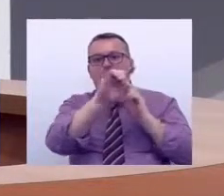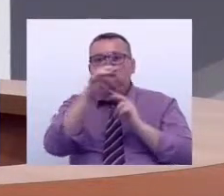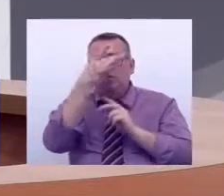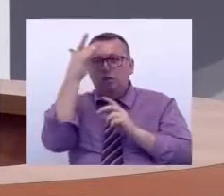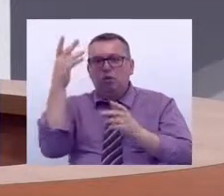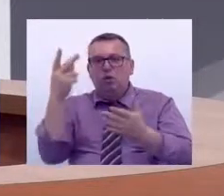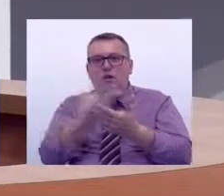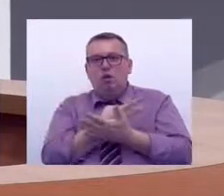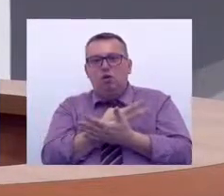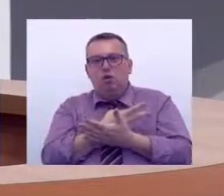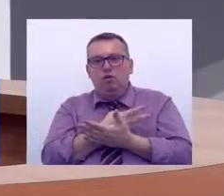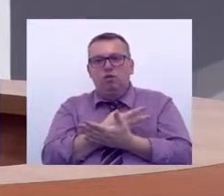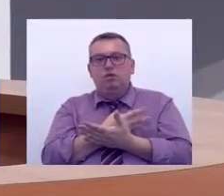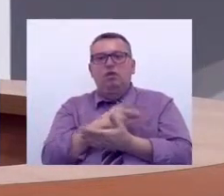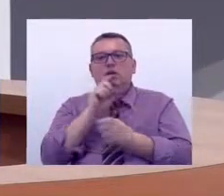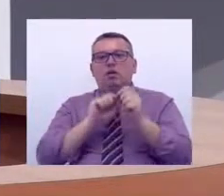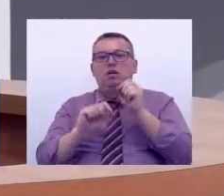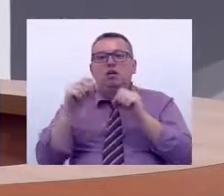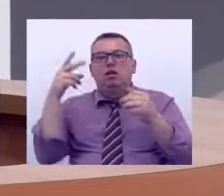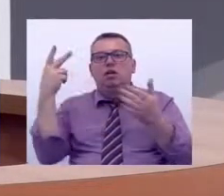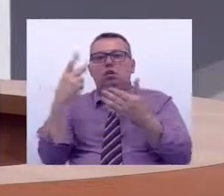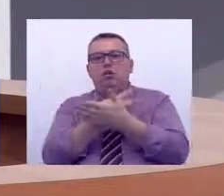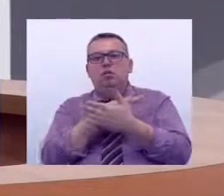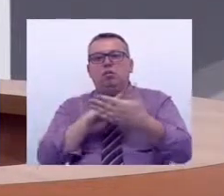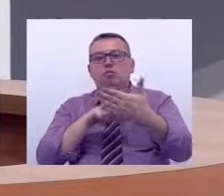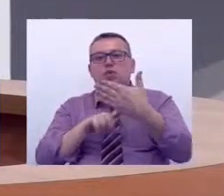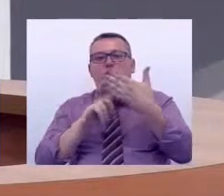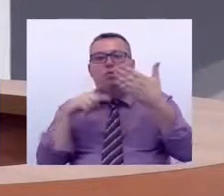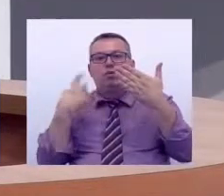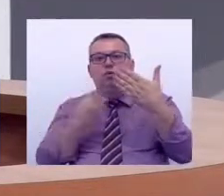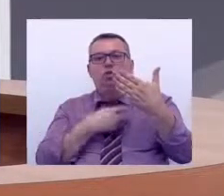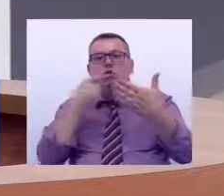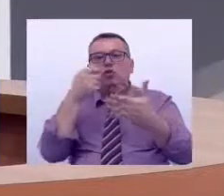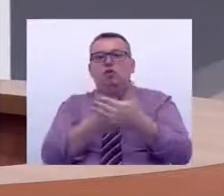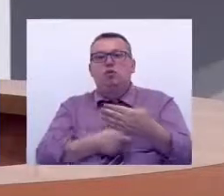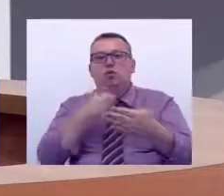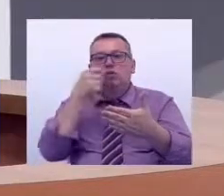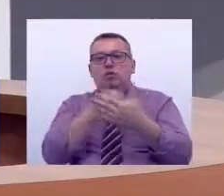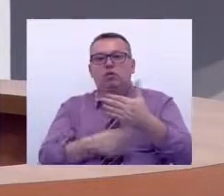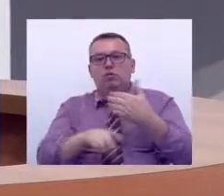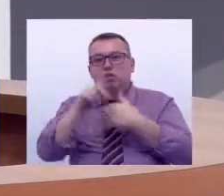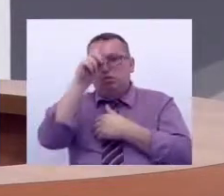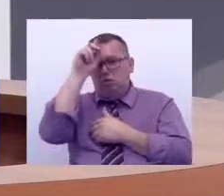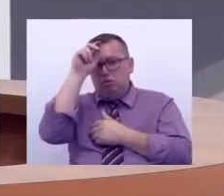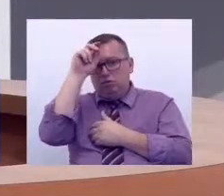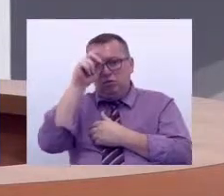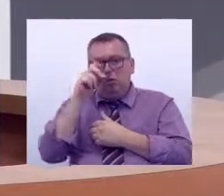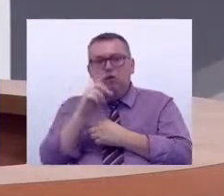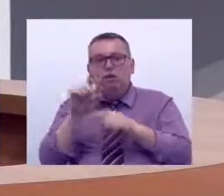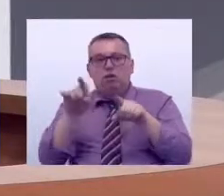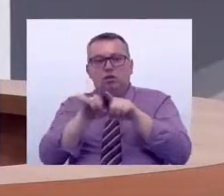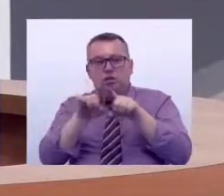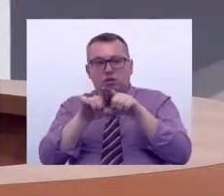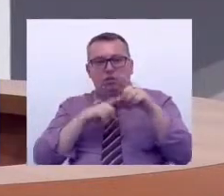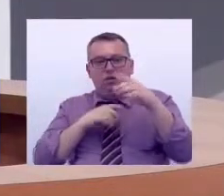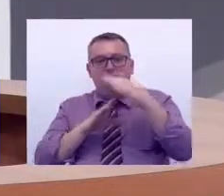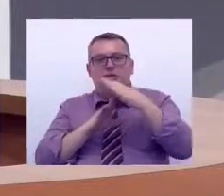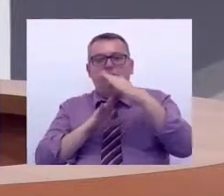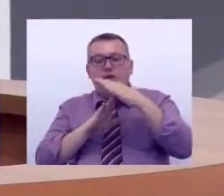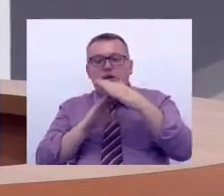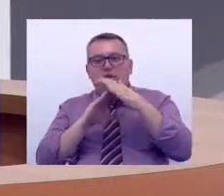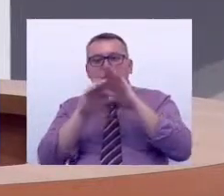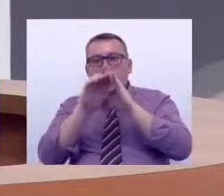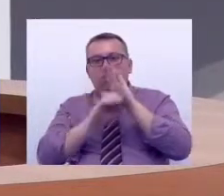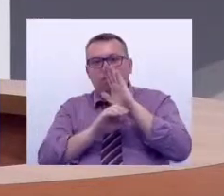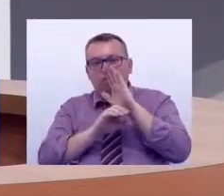errou. De quem errou, apresenta para nós, vamos lutar por aquele hospital. Existe uma limitação orçamentária